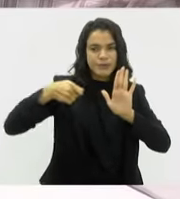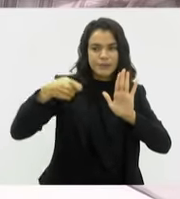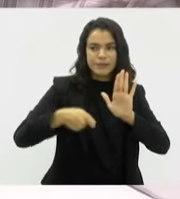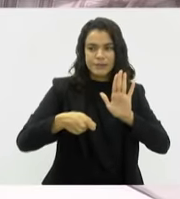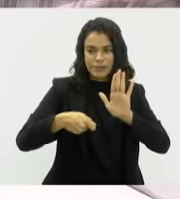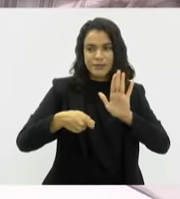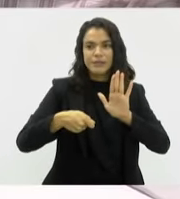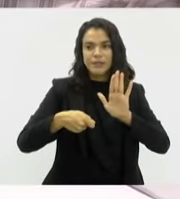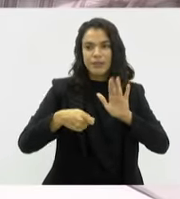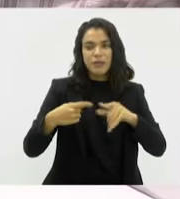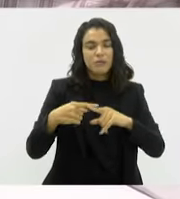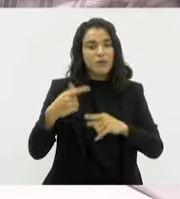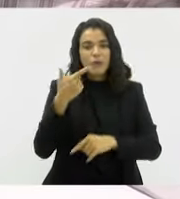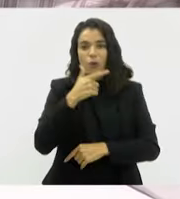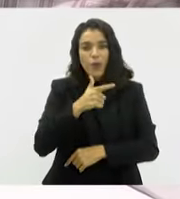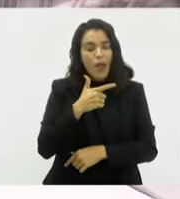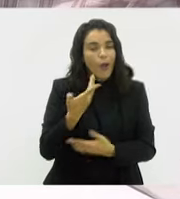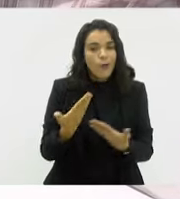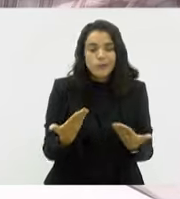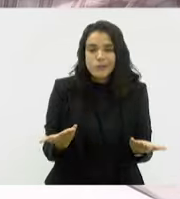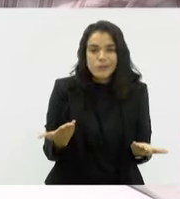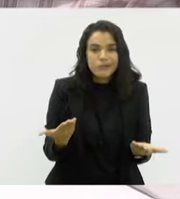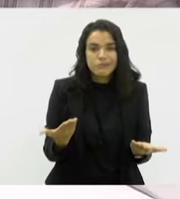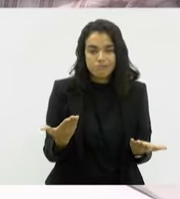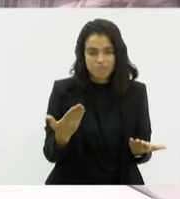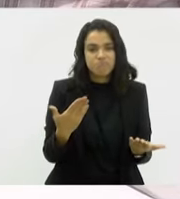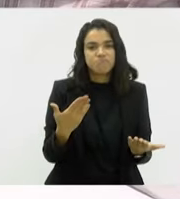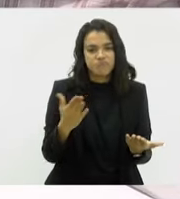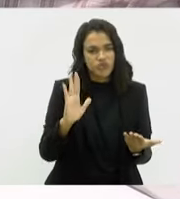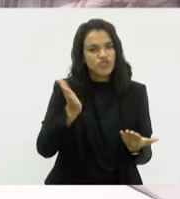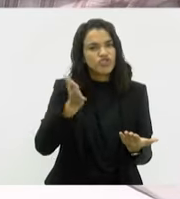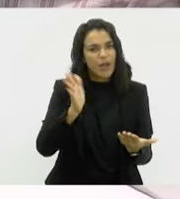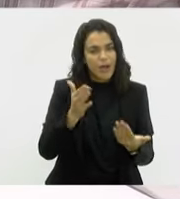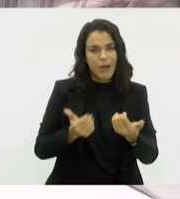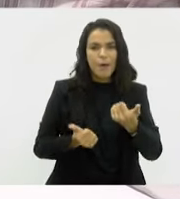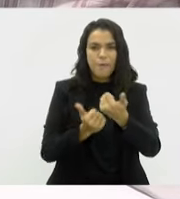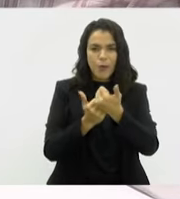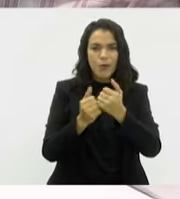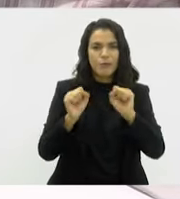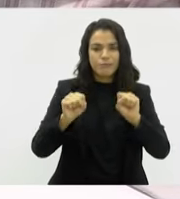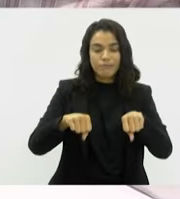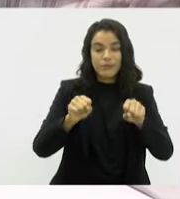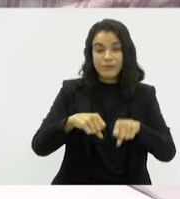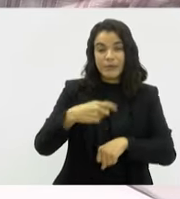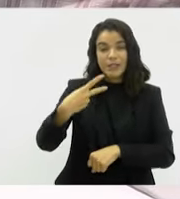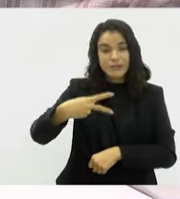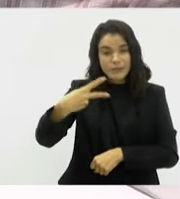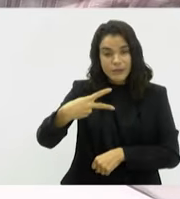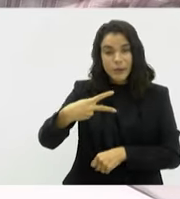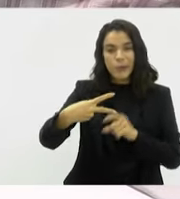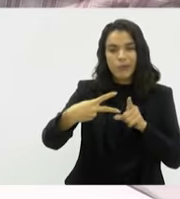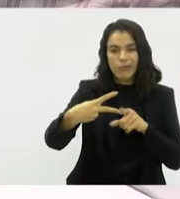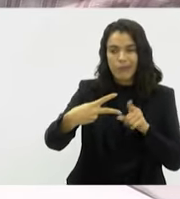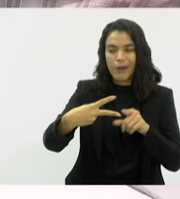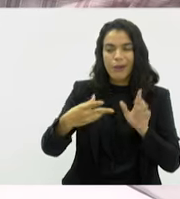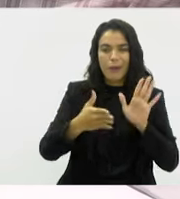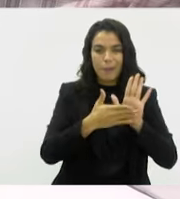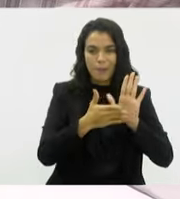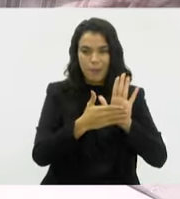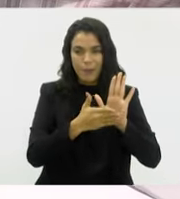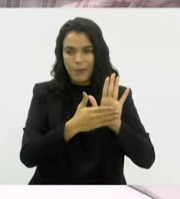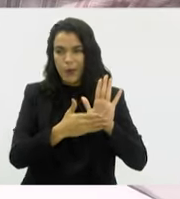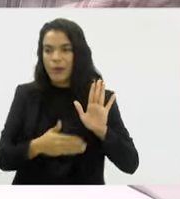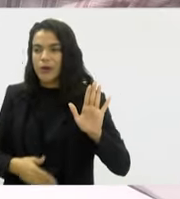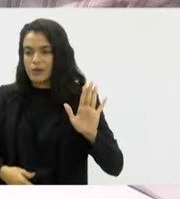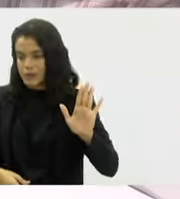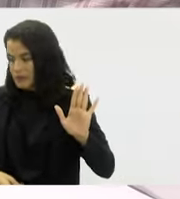que ninguém está conseguindo executar nada tem disso. Tem meu apoio. Já estamos no meio do ano, já, né? A segunda questão, nessa proposta que Vossa Excelência